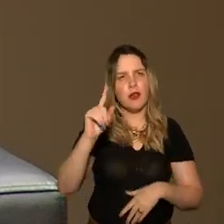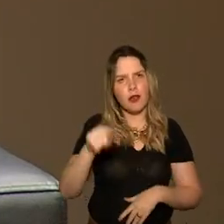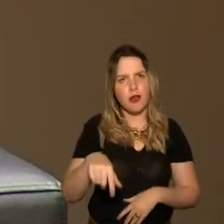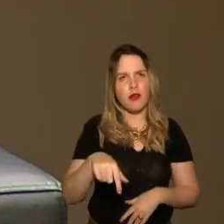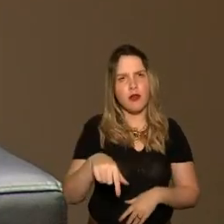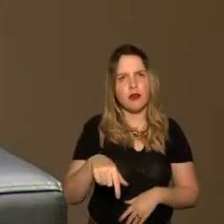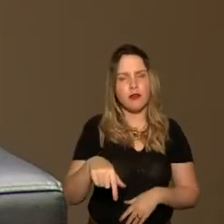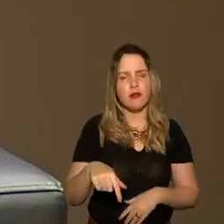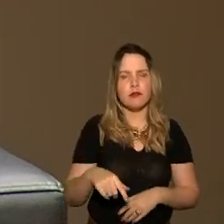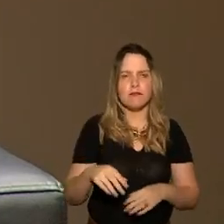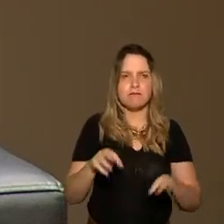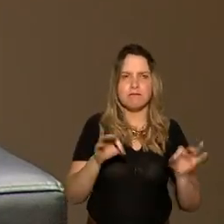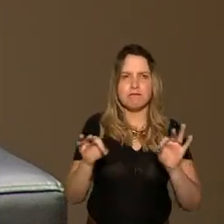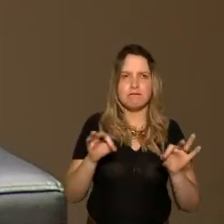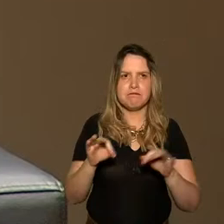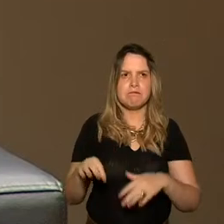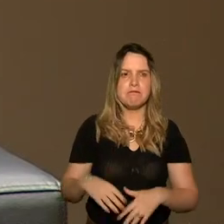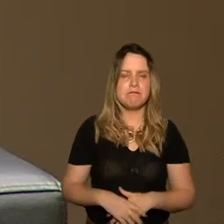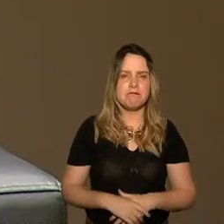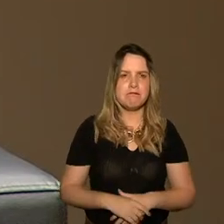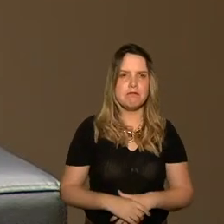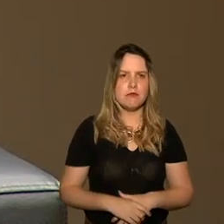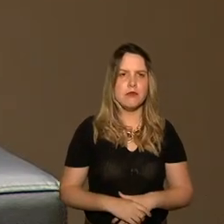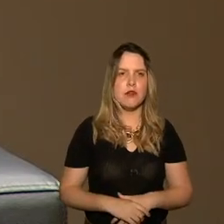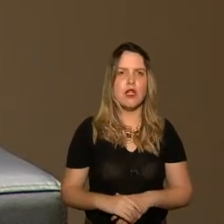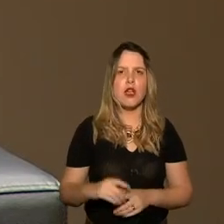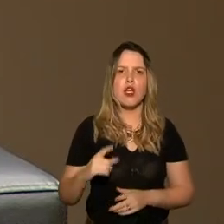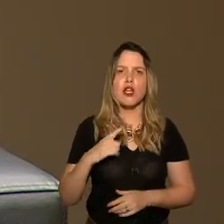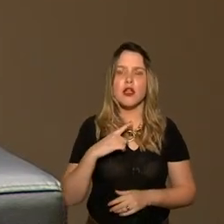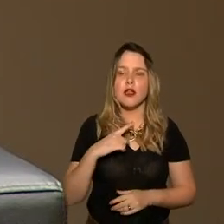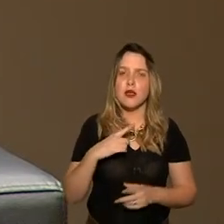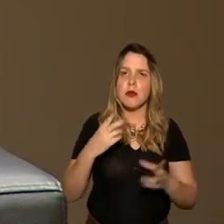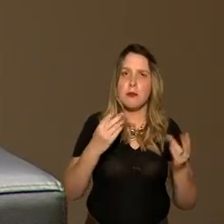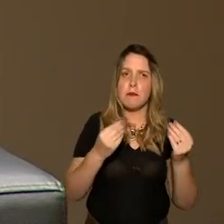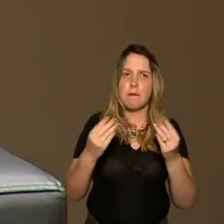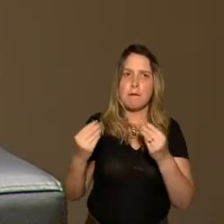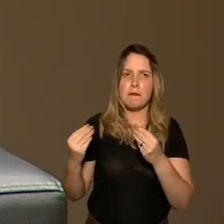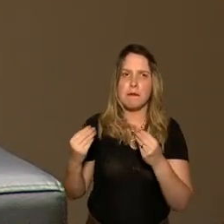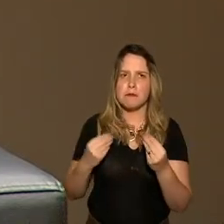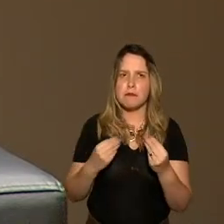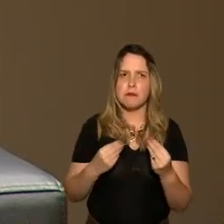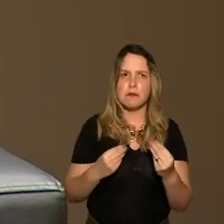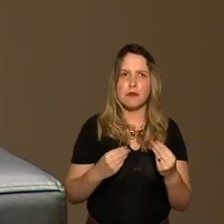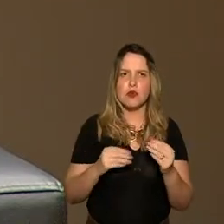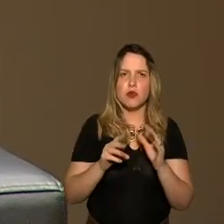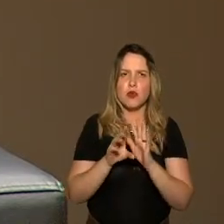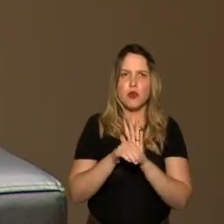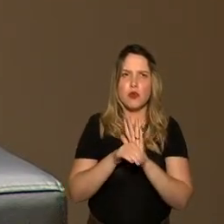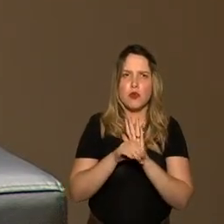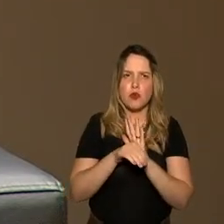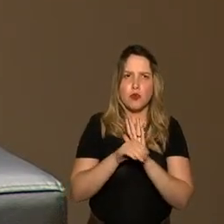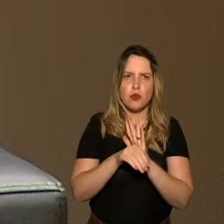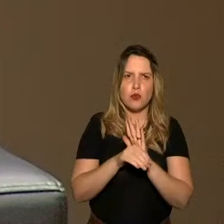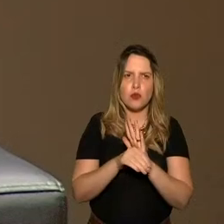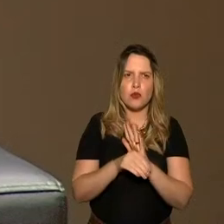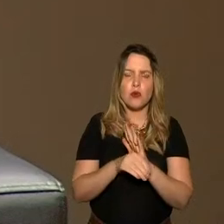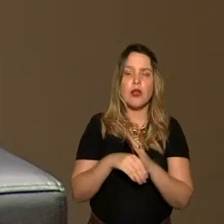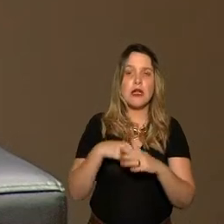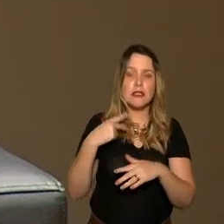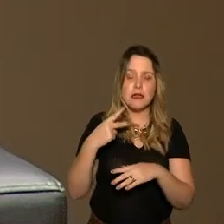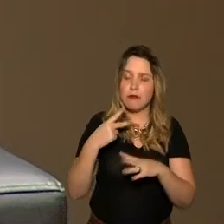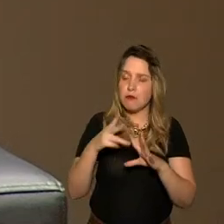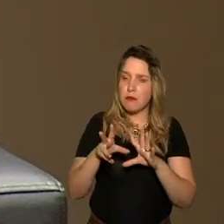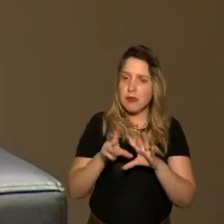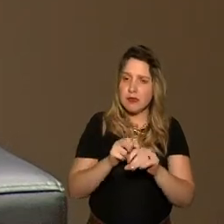esse aprofundamento a gente também trabalhou bastante durante alguns anos no Brasil muito com a formação